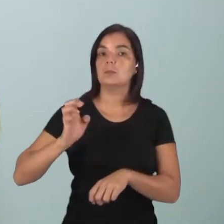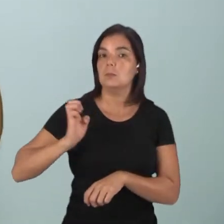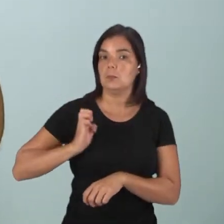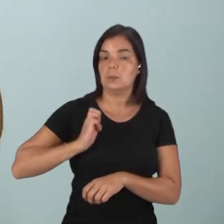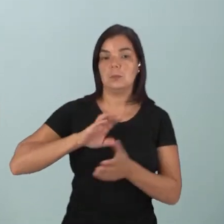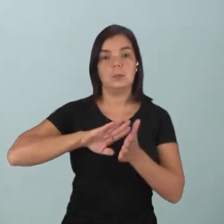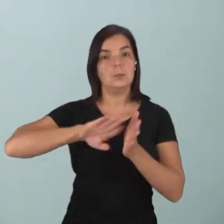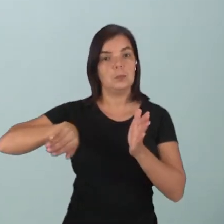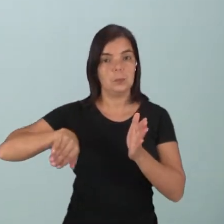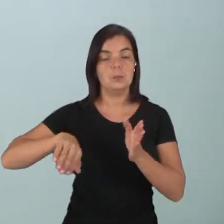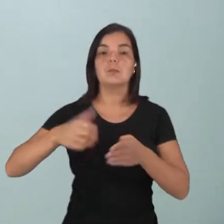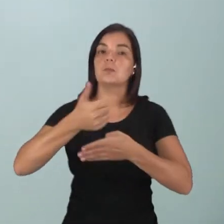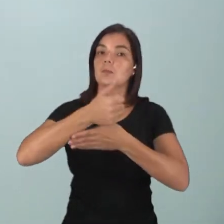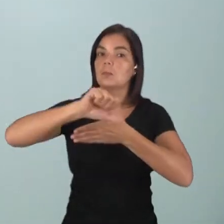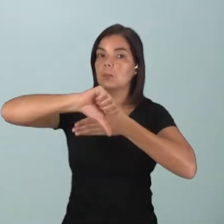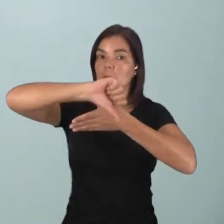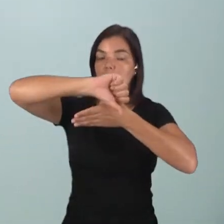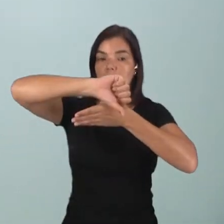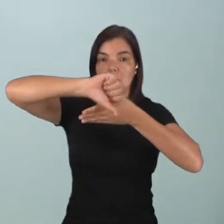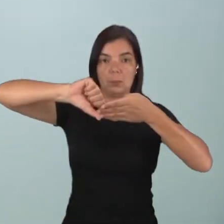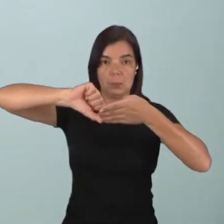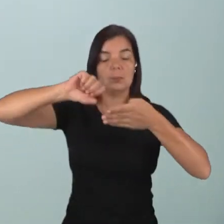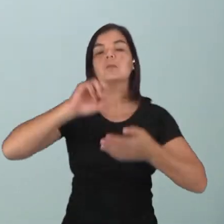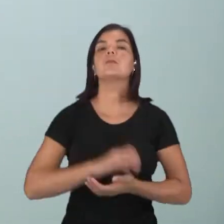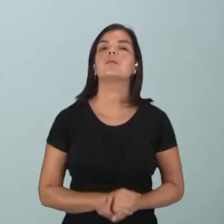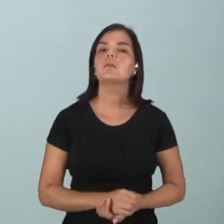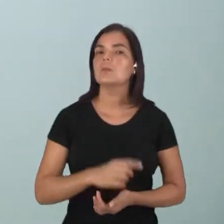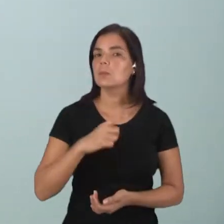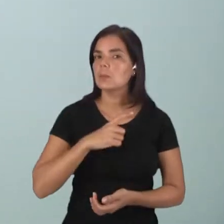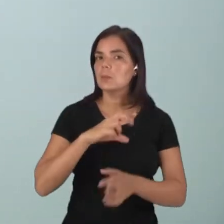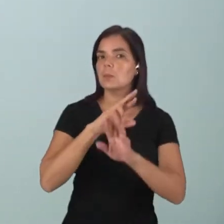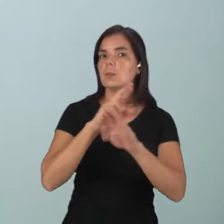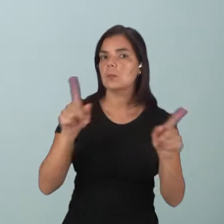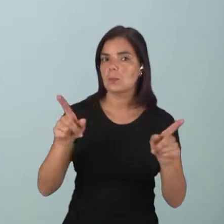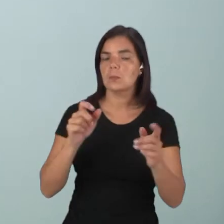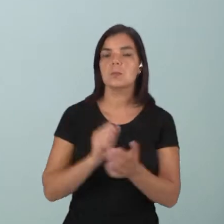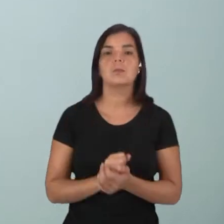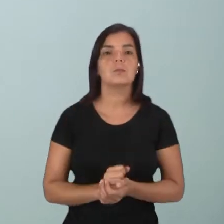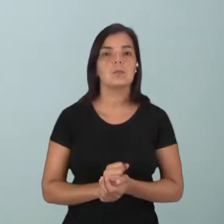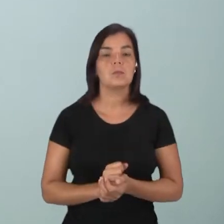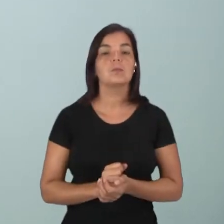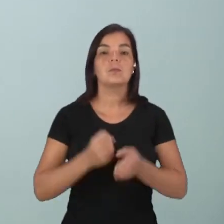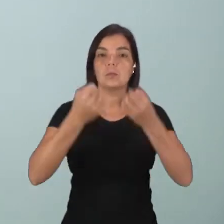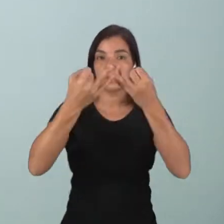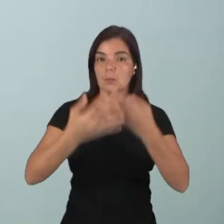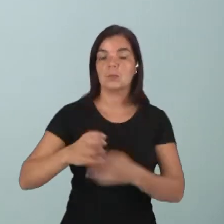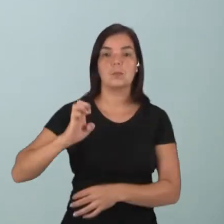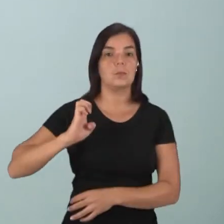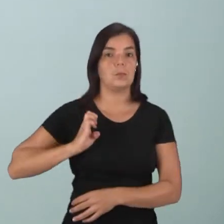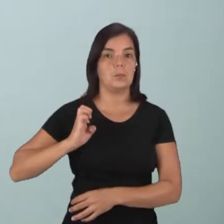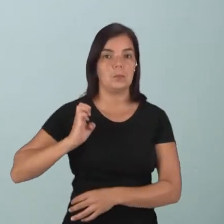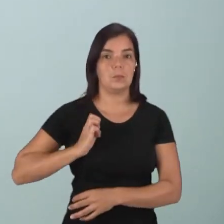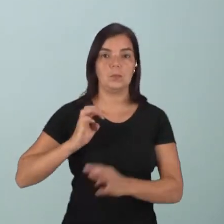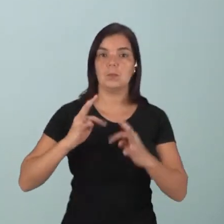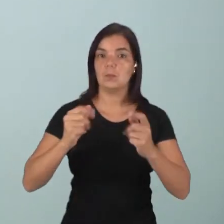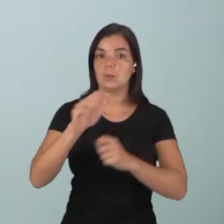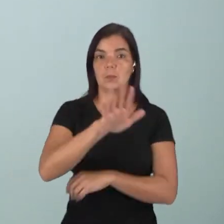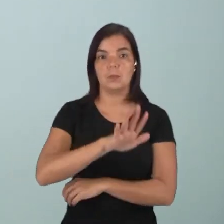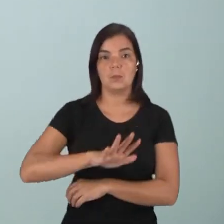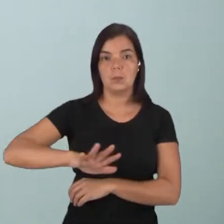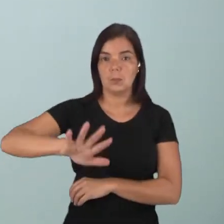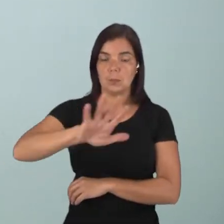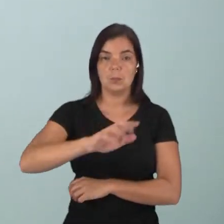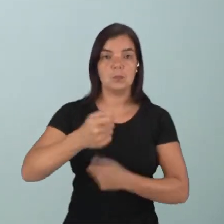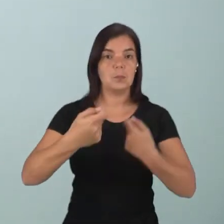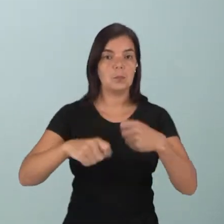ou imoral, tá? Lembrando que existe uma diferença de conceito de ética, porque a ética é totalmente universal, ela